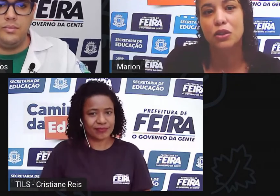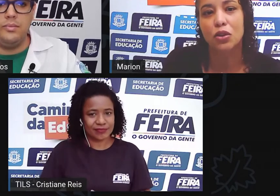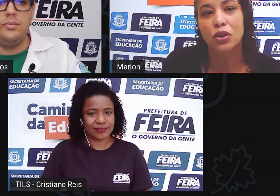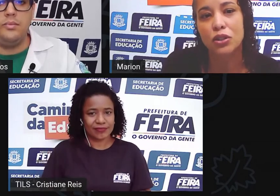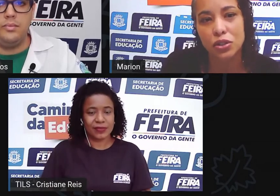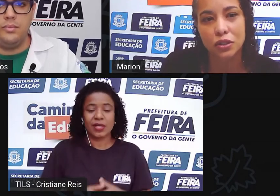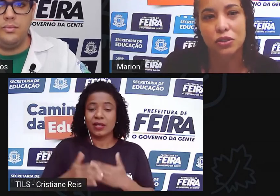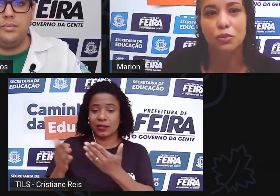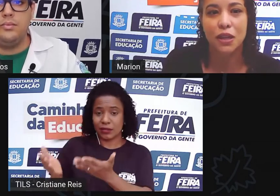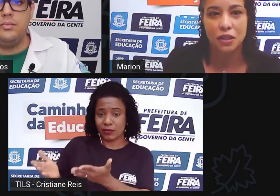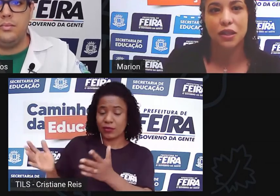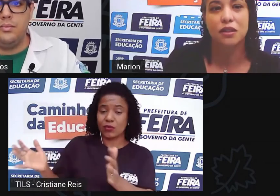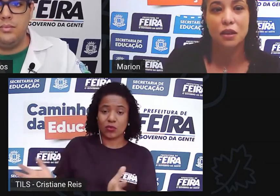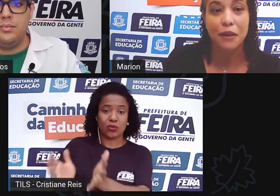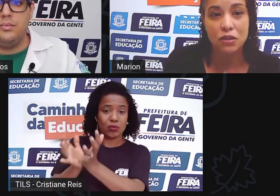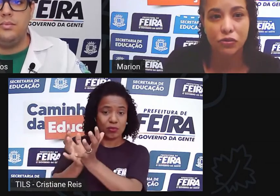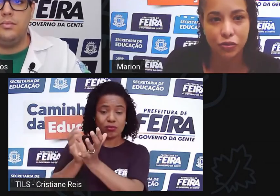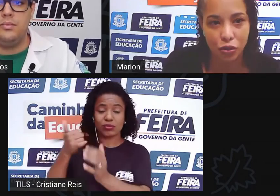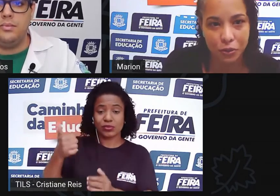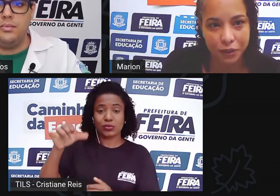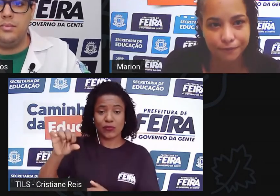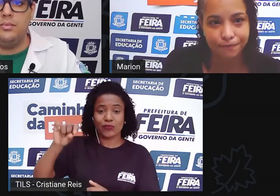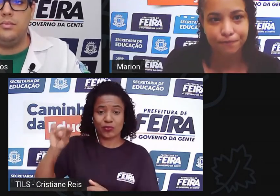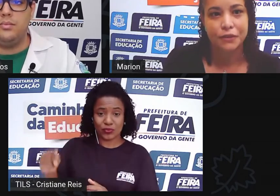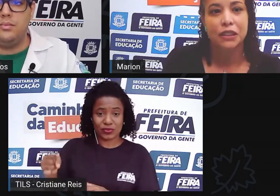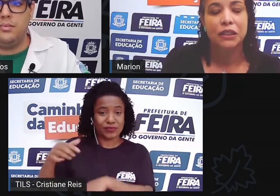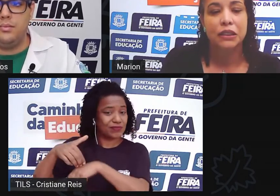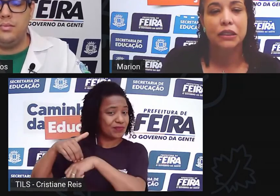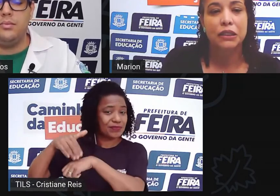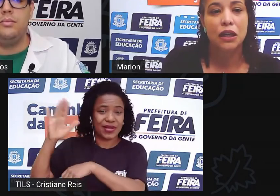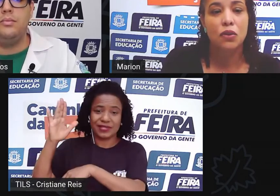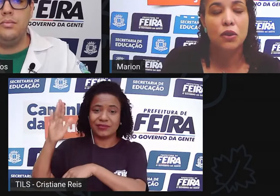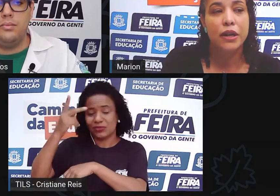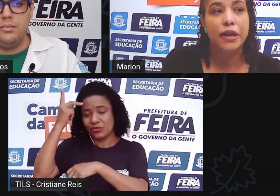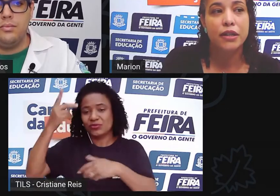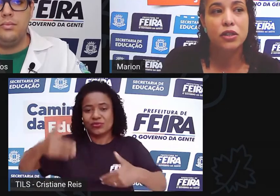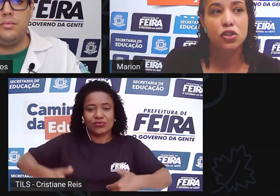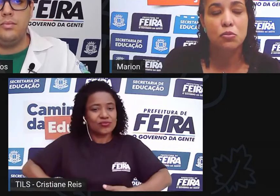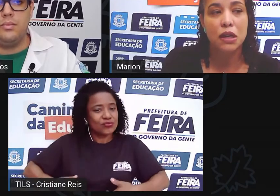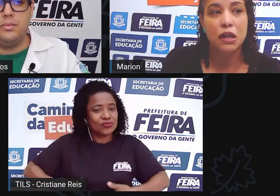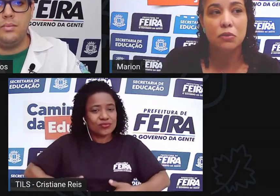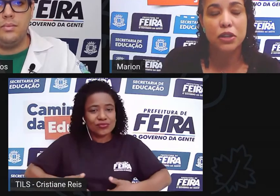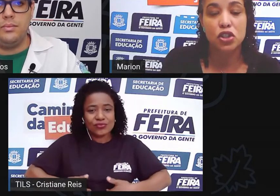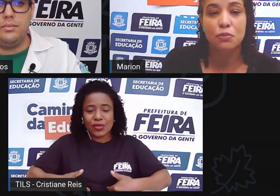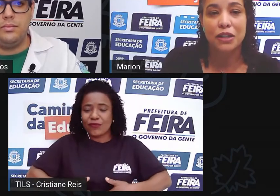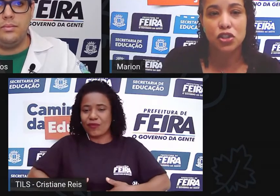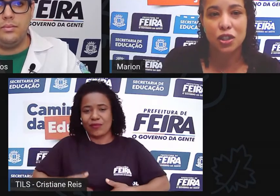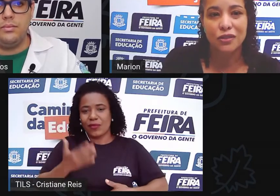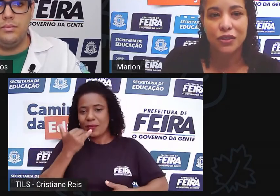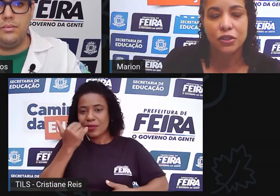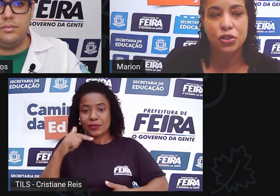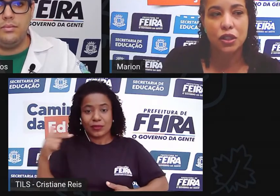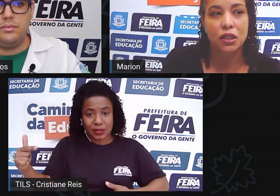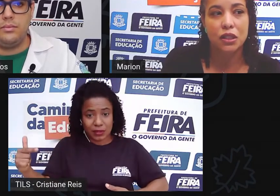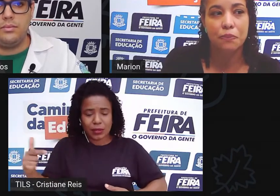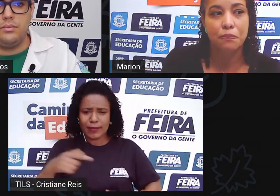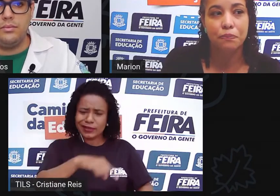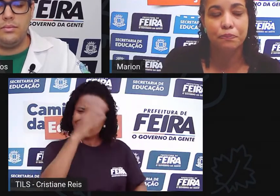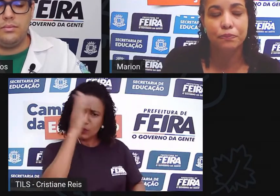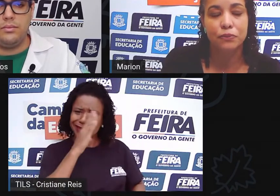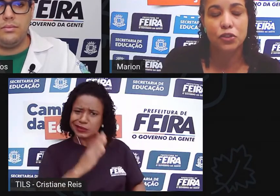19 milhões de brasileiros que passam fome. Então, existe uma estimativa de